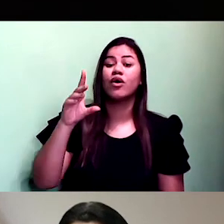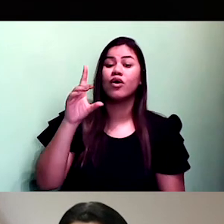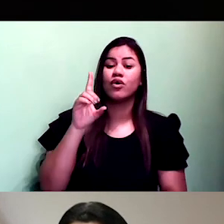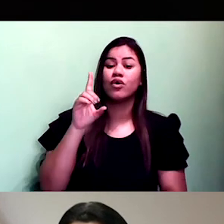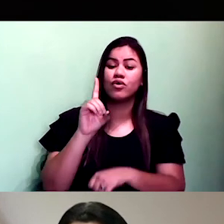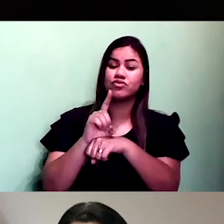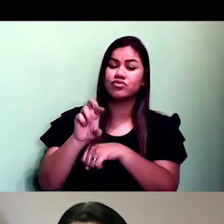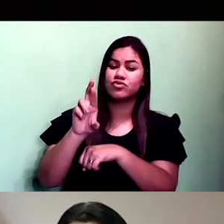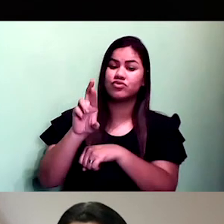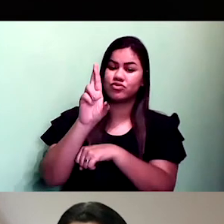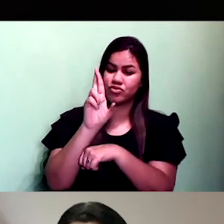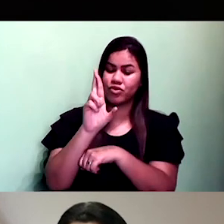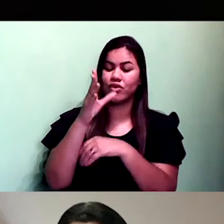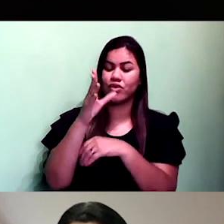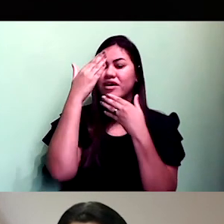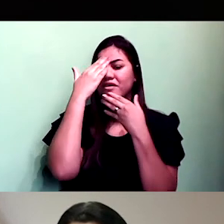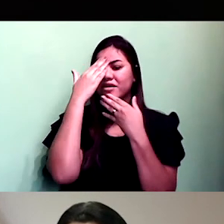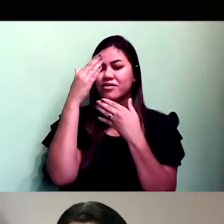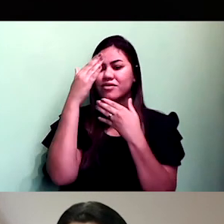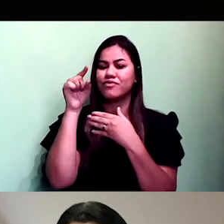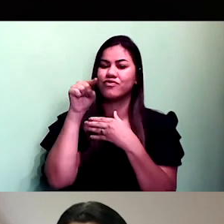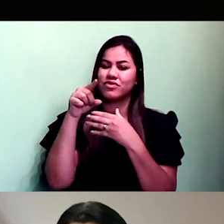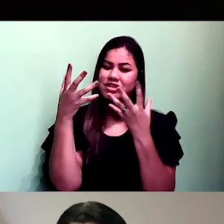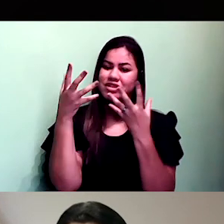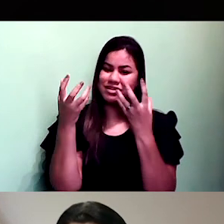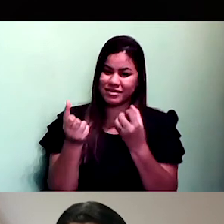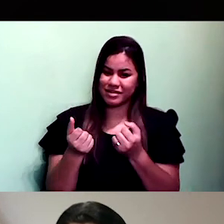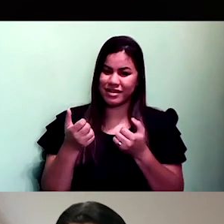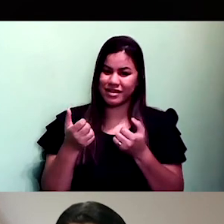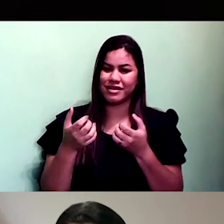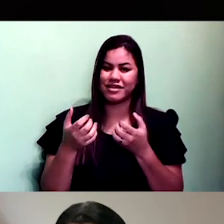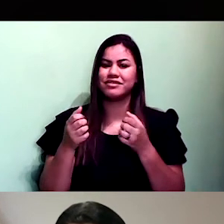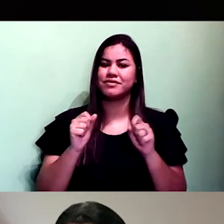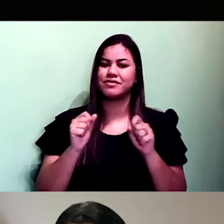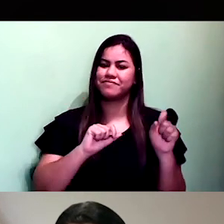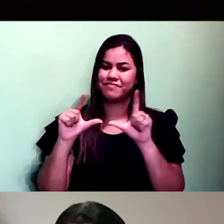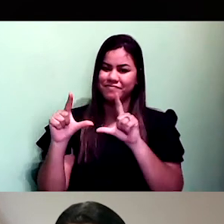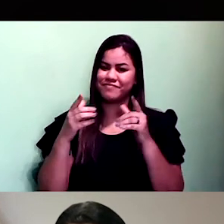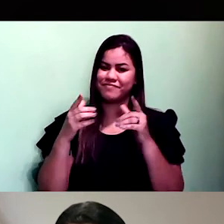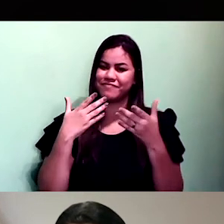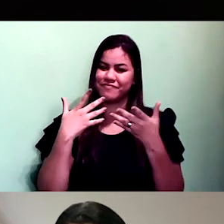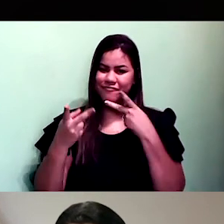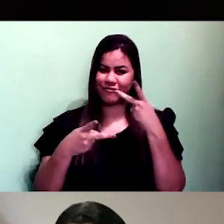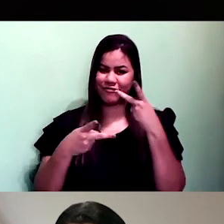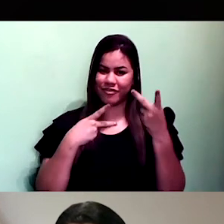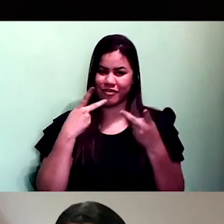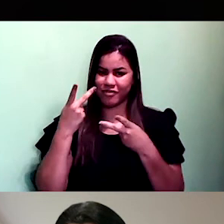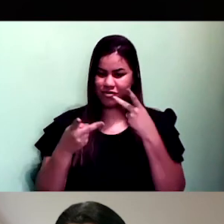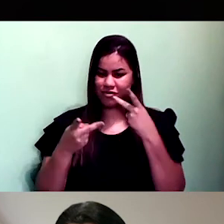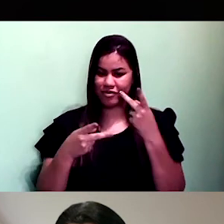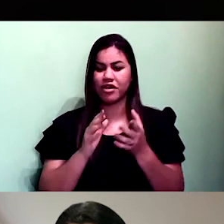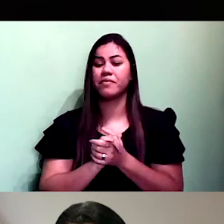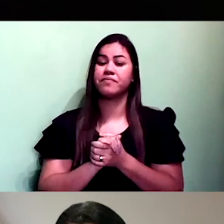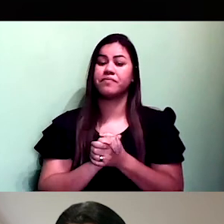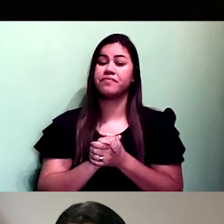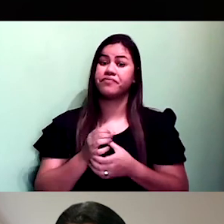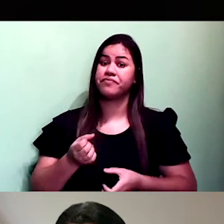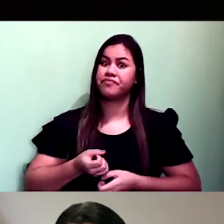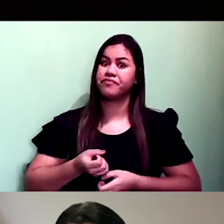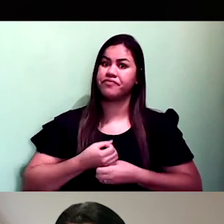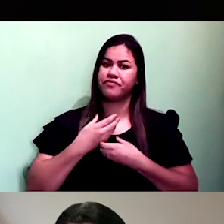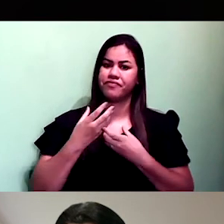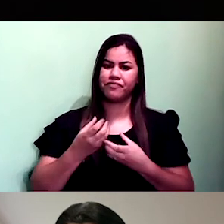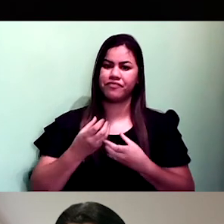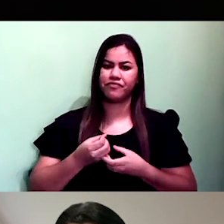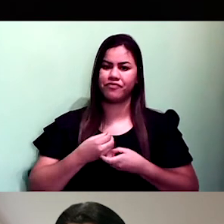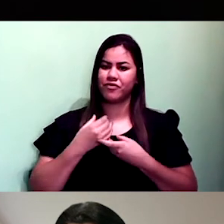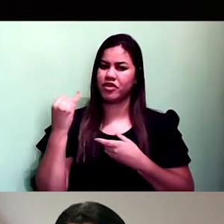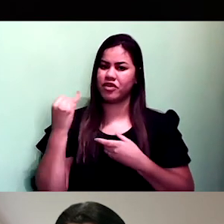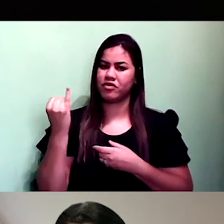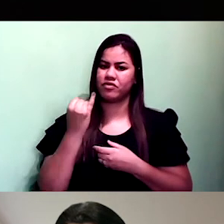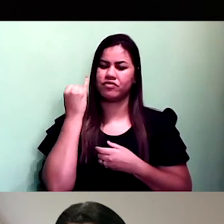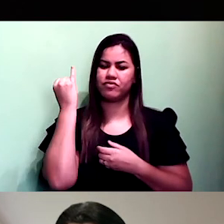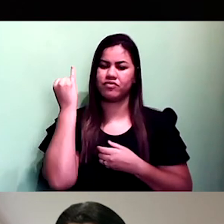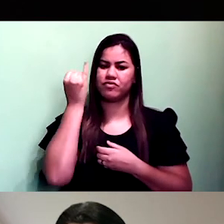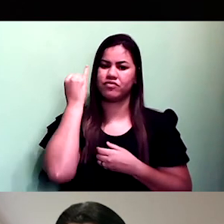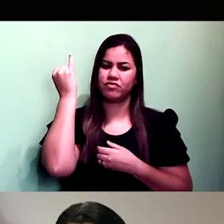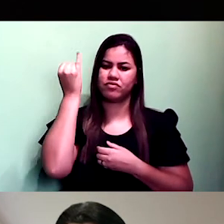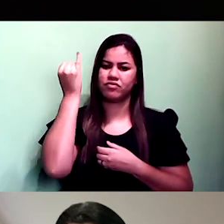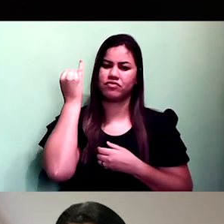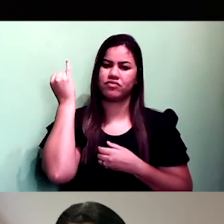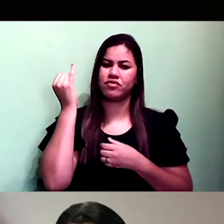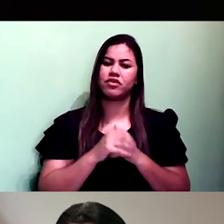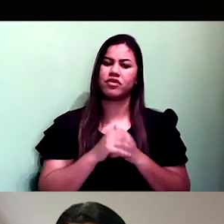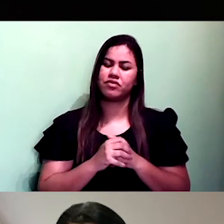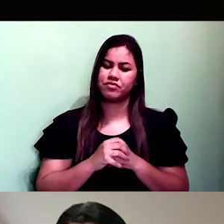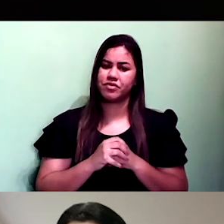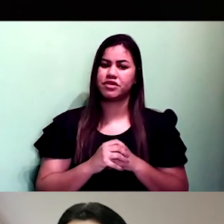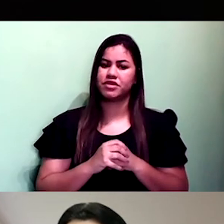seu aceite do convite. Informações extremamente relevantes, né? Agora, um